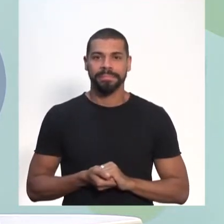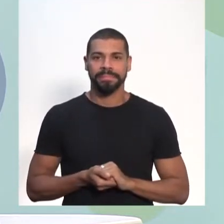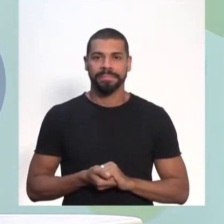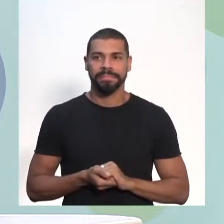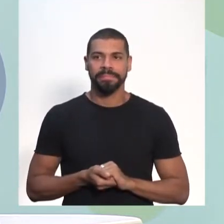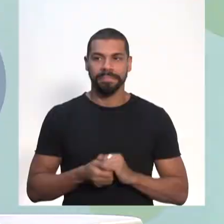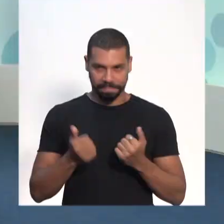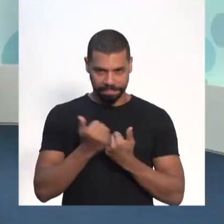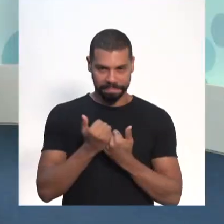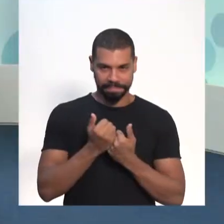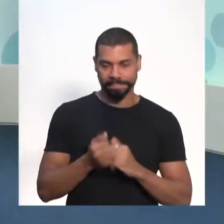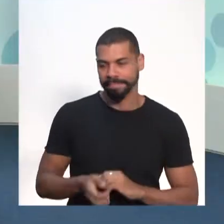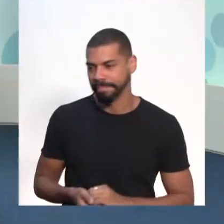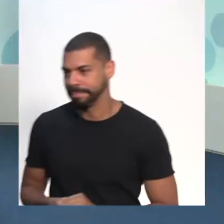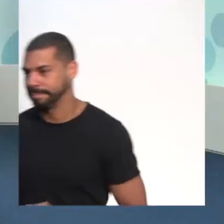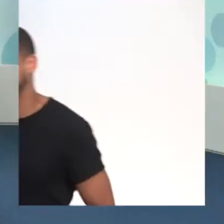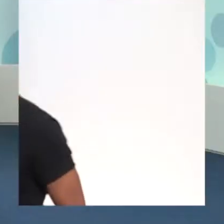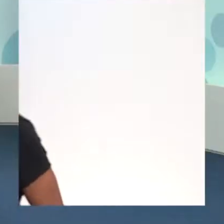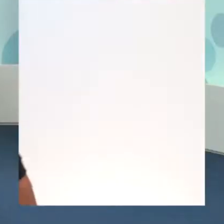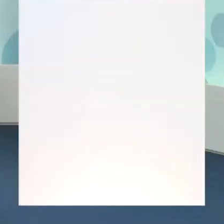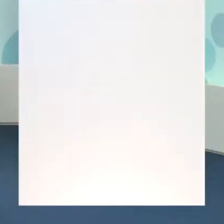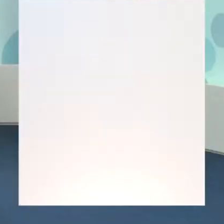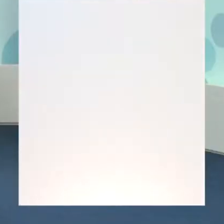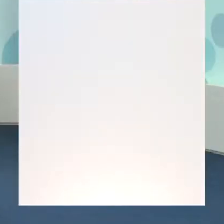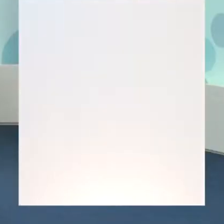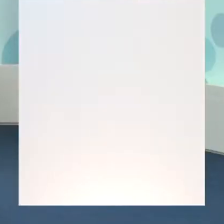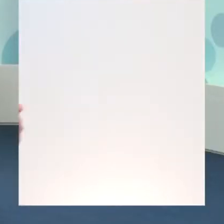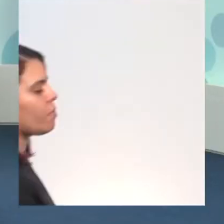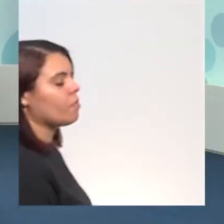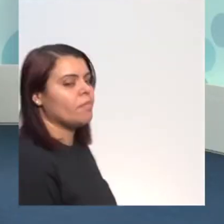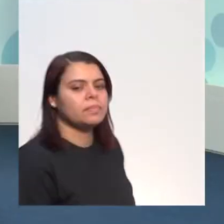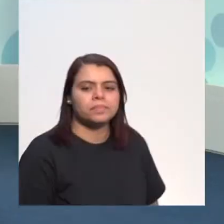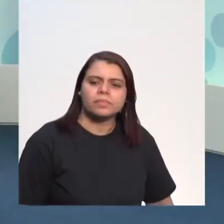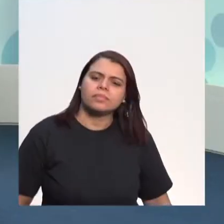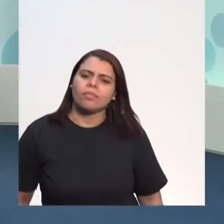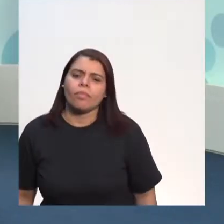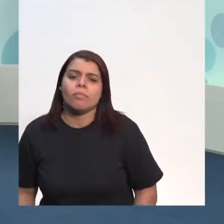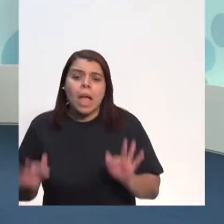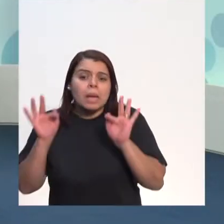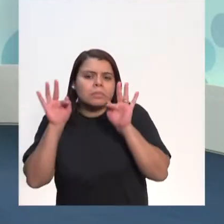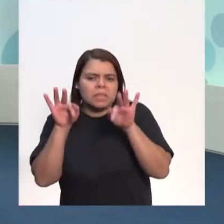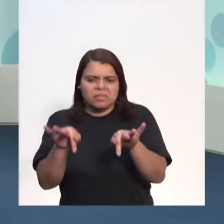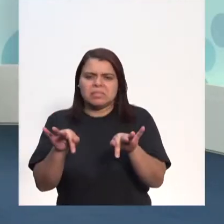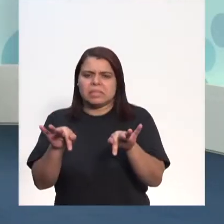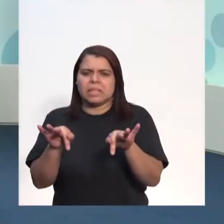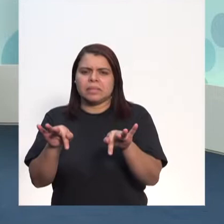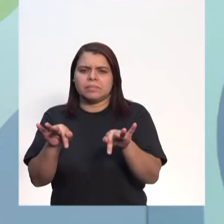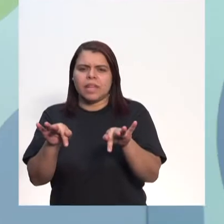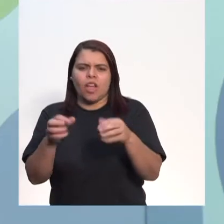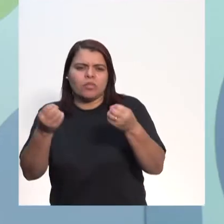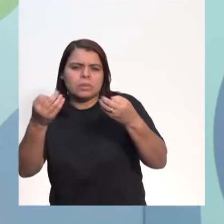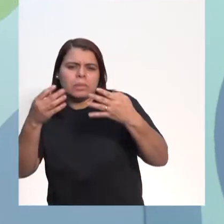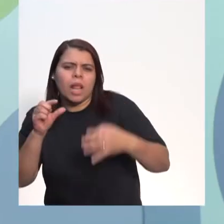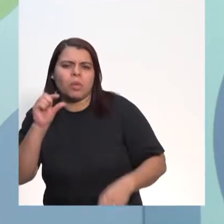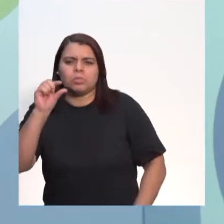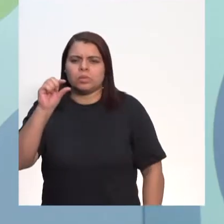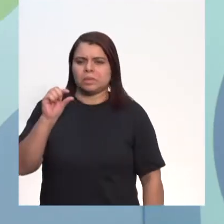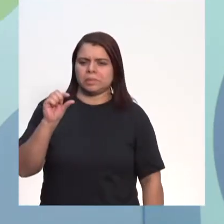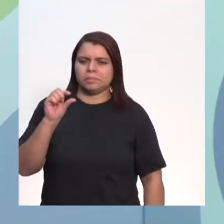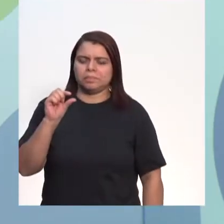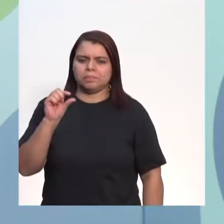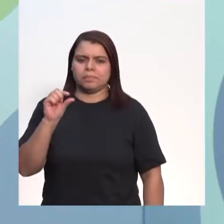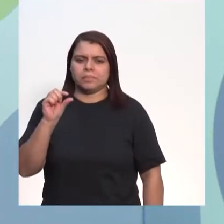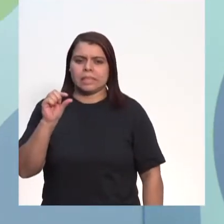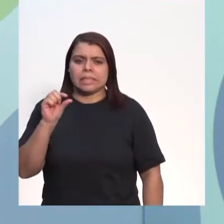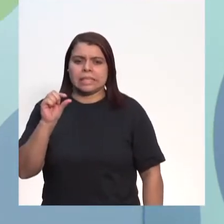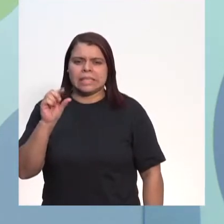Bom, e para finalizar, eu até vou falar aqui um pouquinho de modo intimista, né? Quando